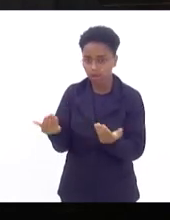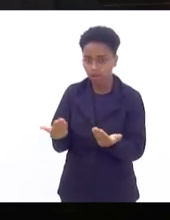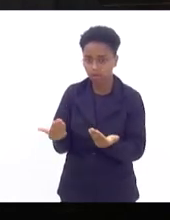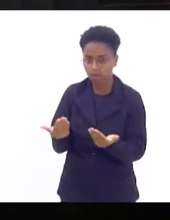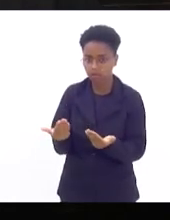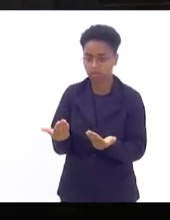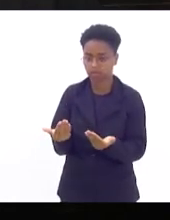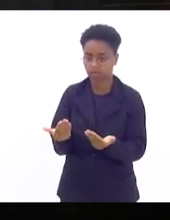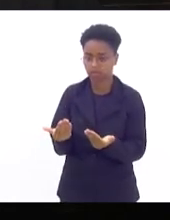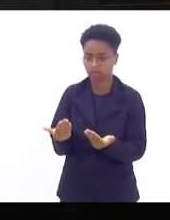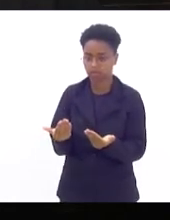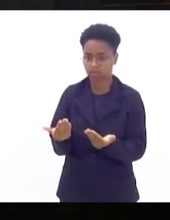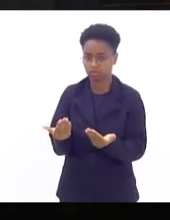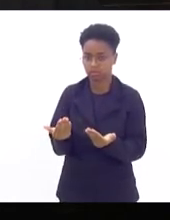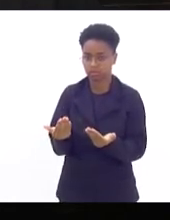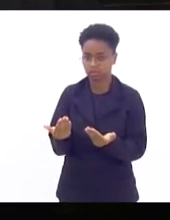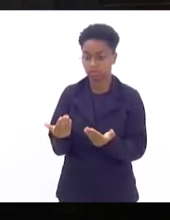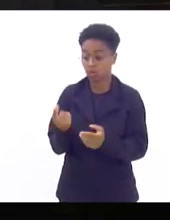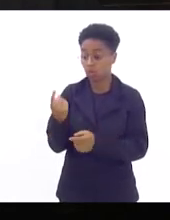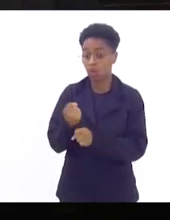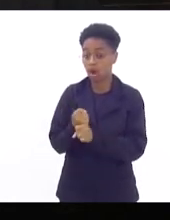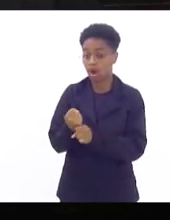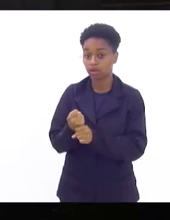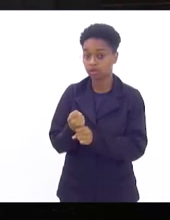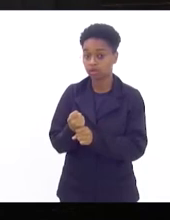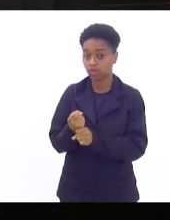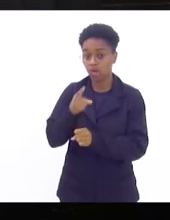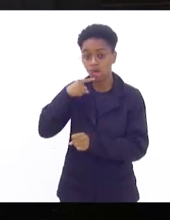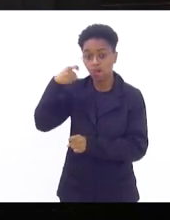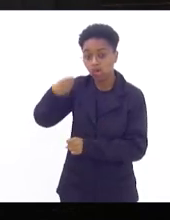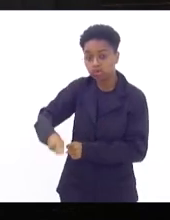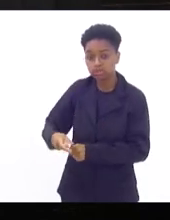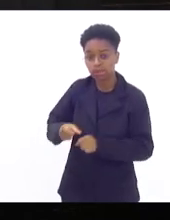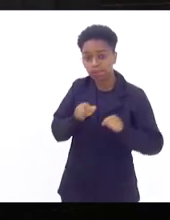um ano, deputada, que a Rússia invadiu a Ucrânia.